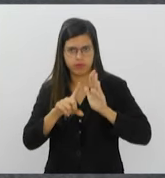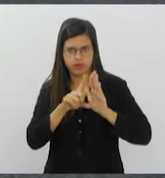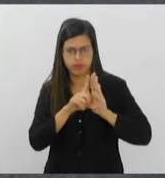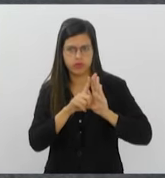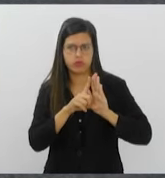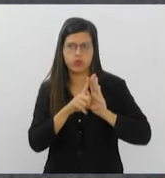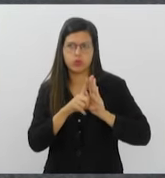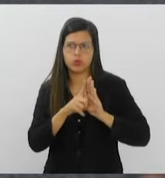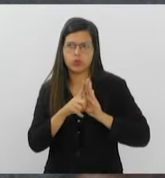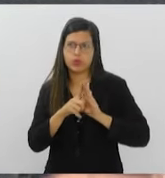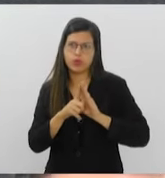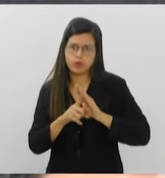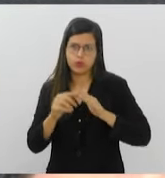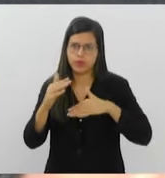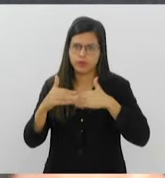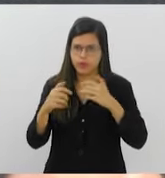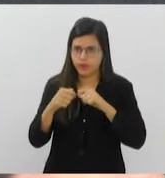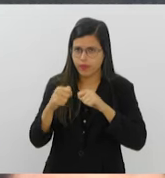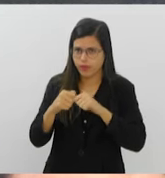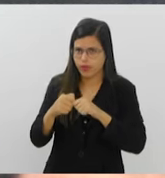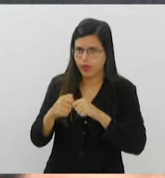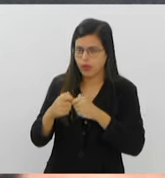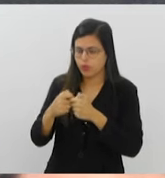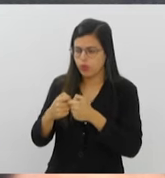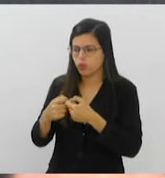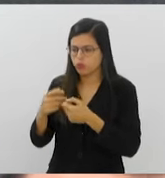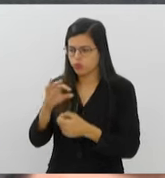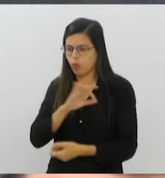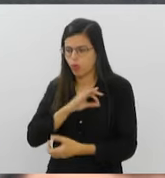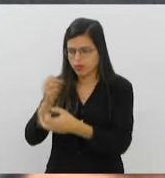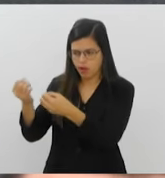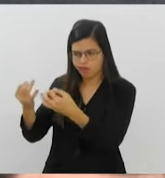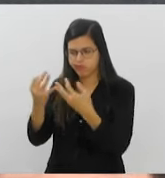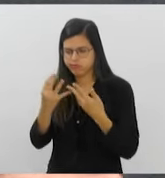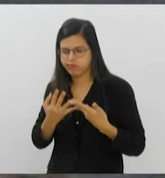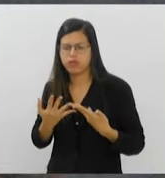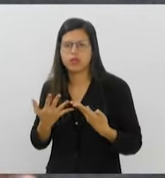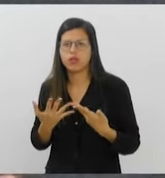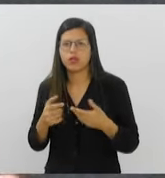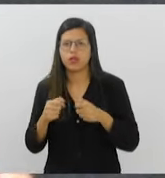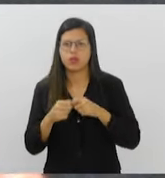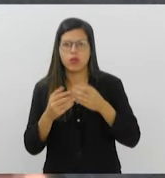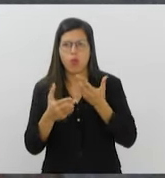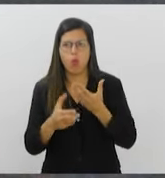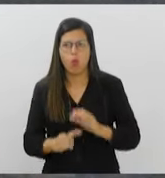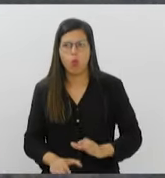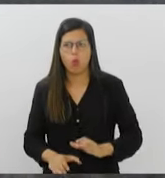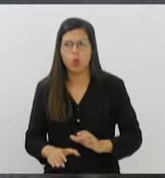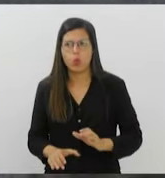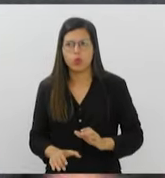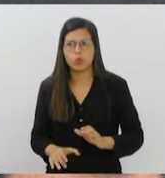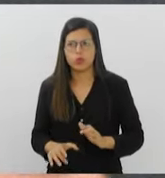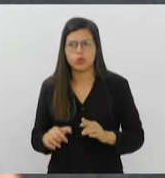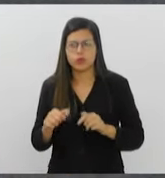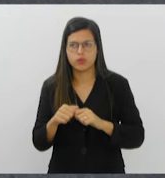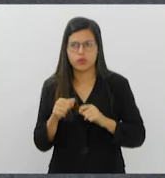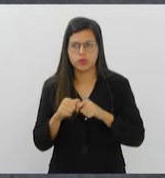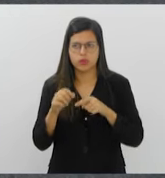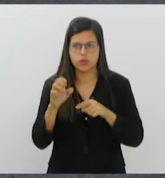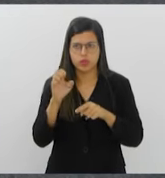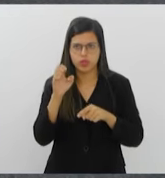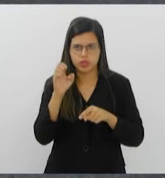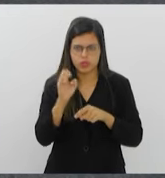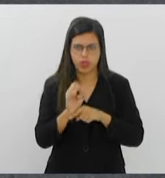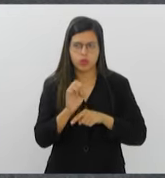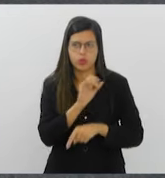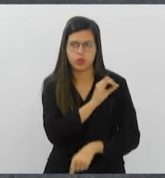construído ouvindo os policiais civis. Quando nós fazemos um concurso público, nós o fazemos para o Estado do Rio de Janeiro como um